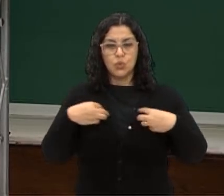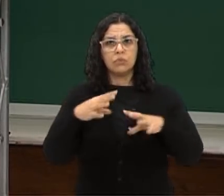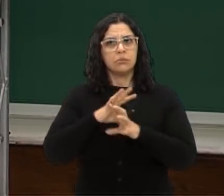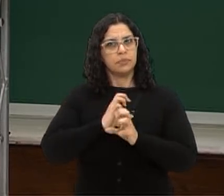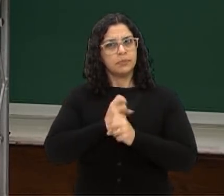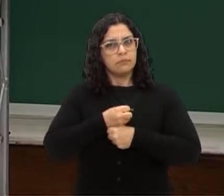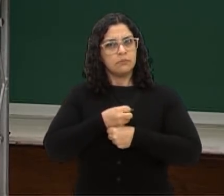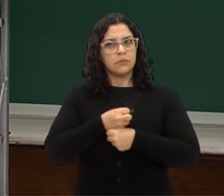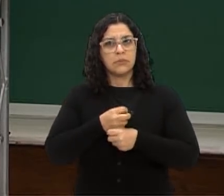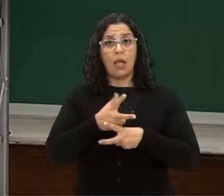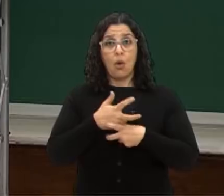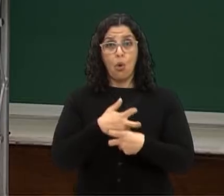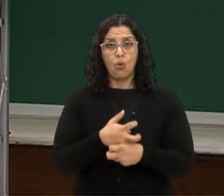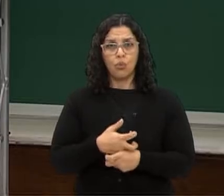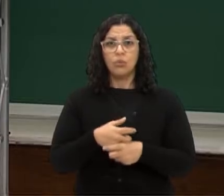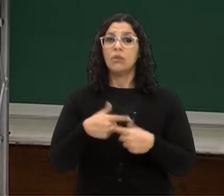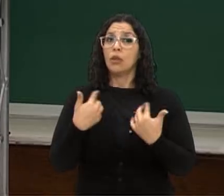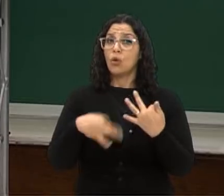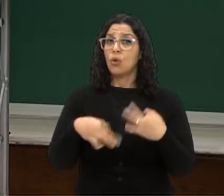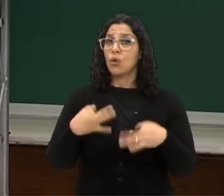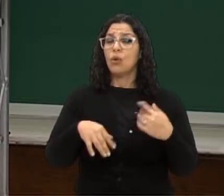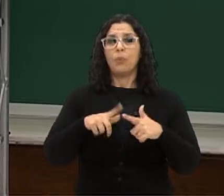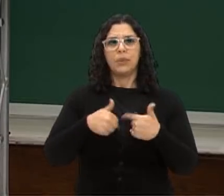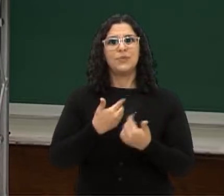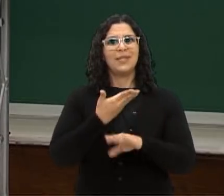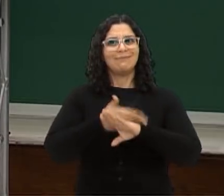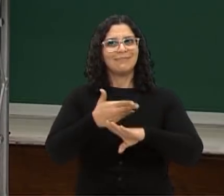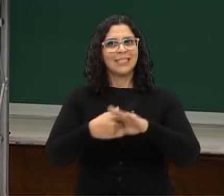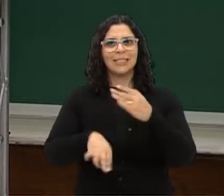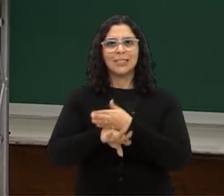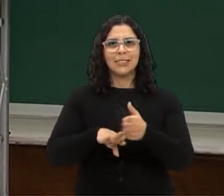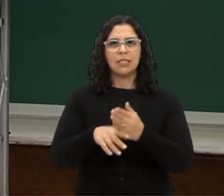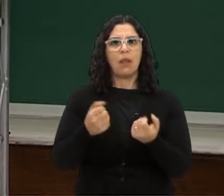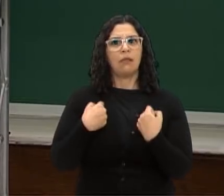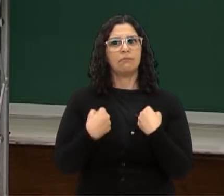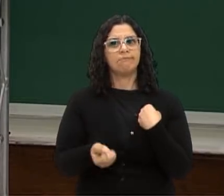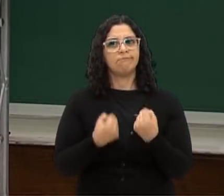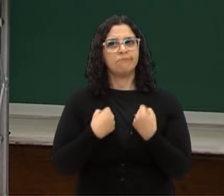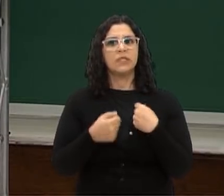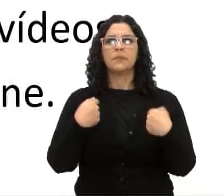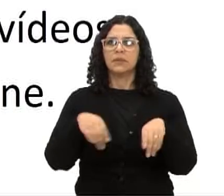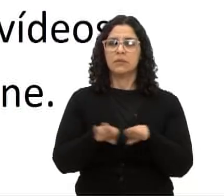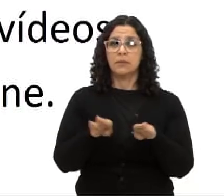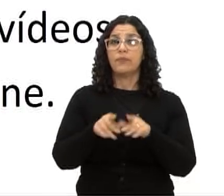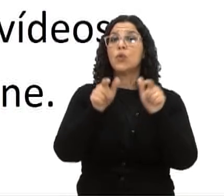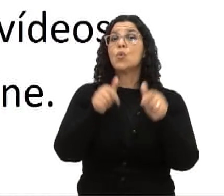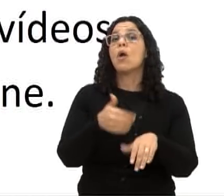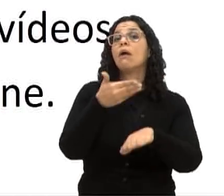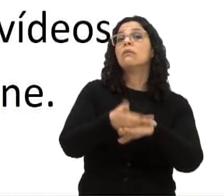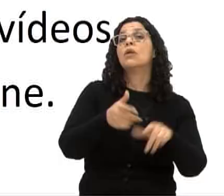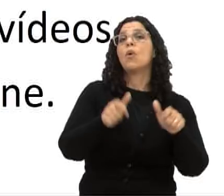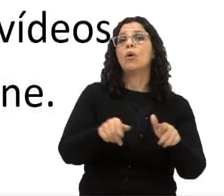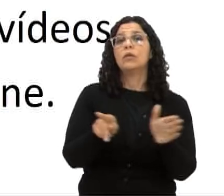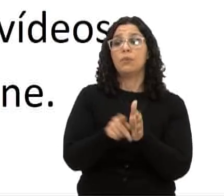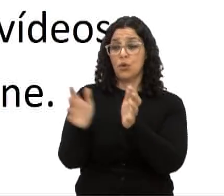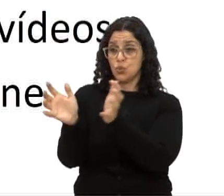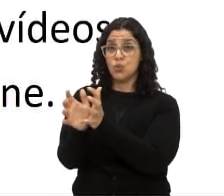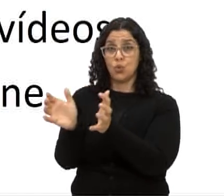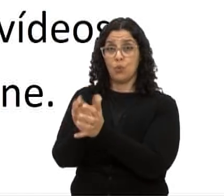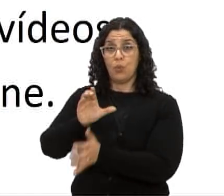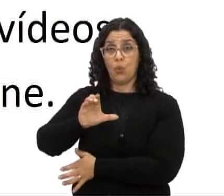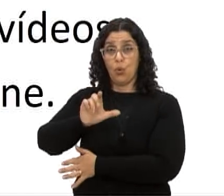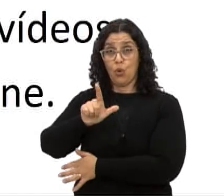vai machucar um pouquinho e vai precisar de um fortalecimento melhor, né? Os locais de treino. Os clubes são os